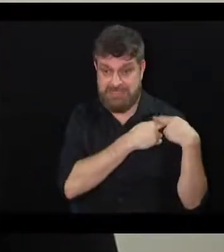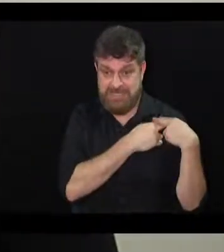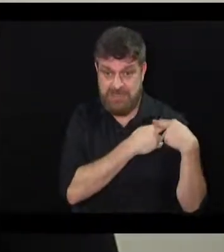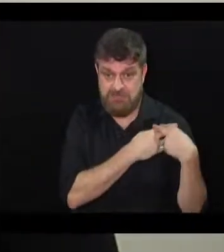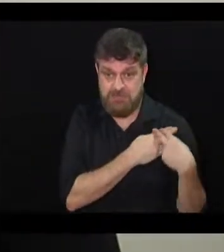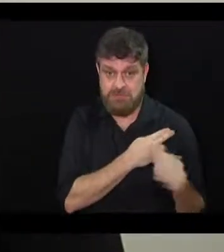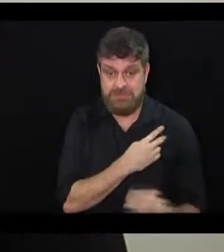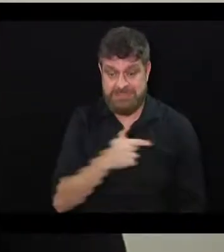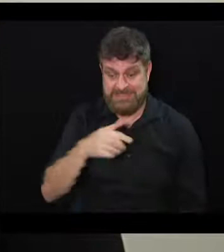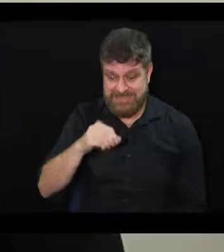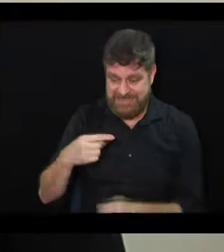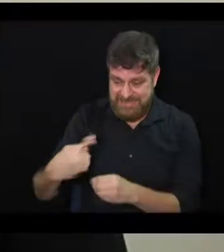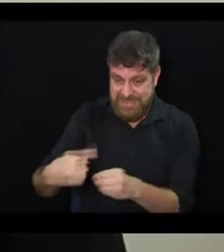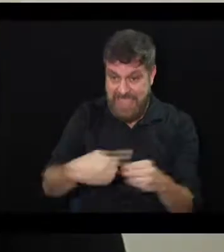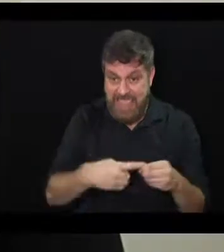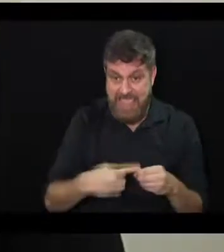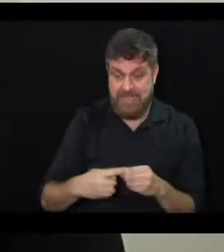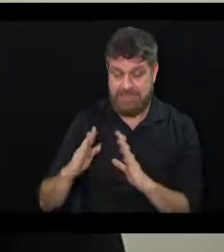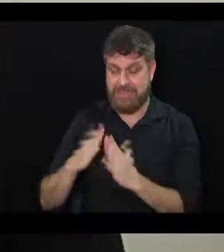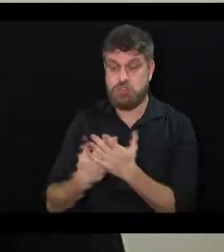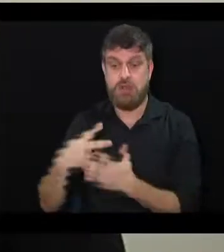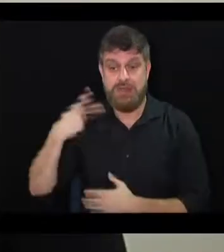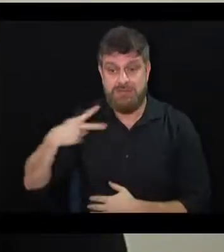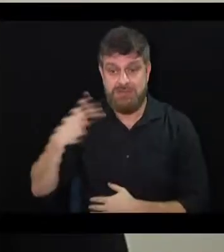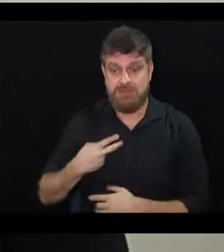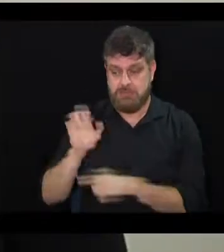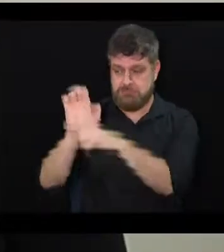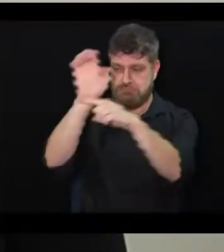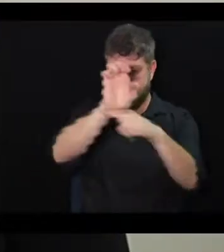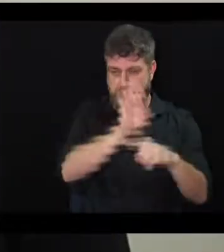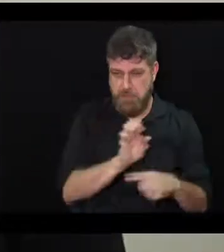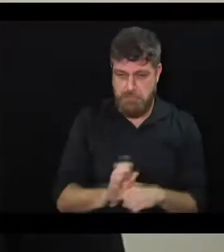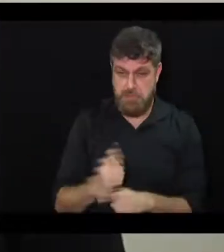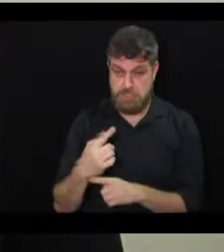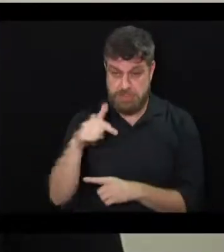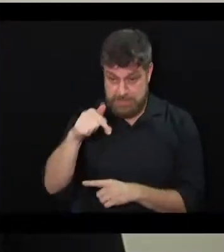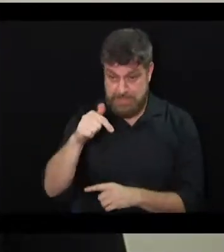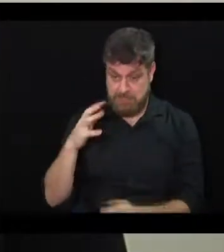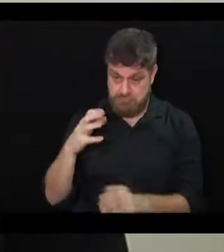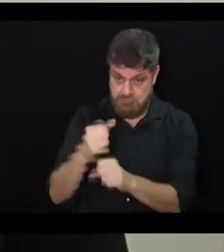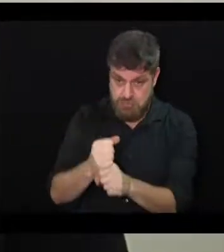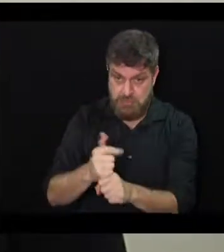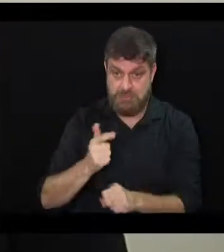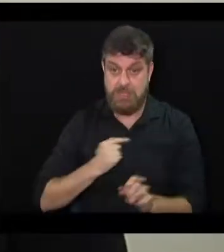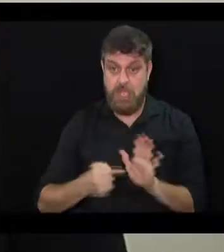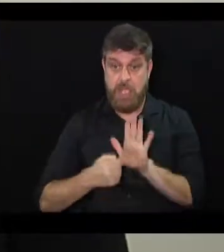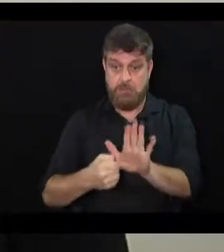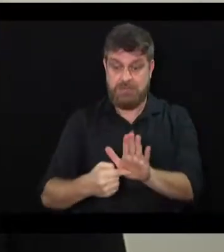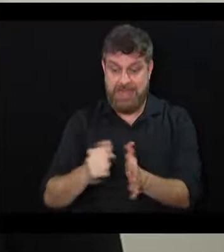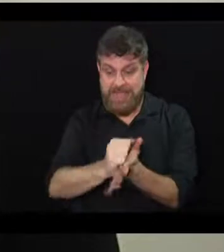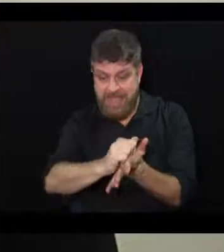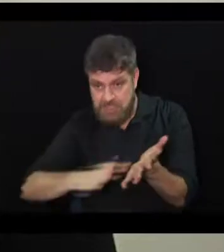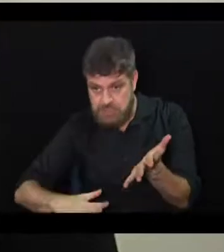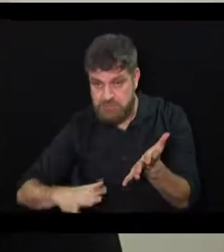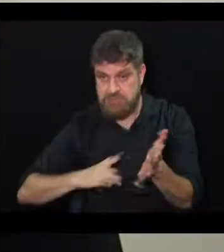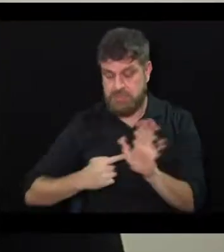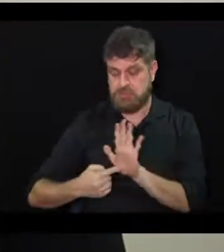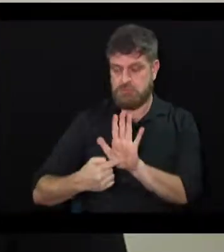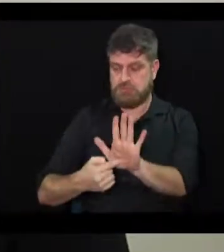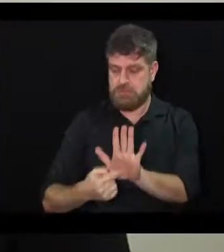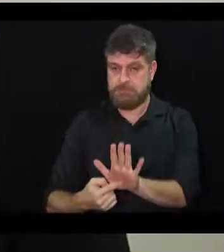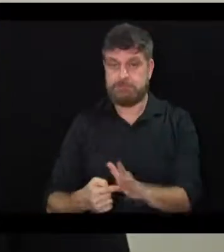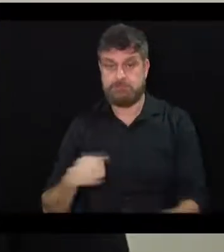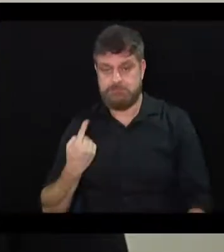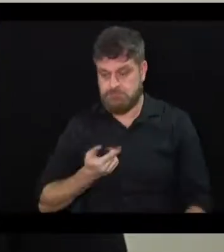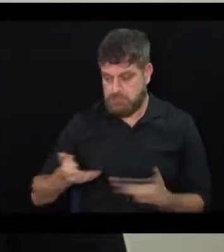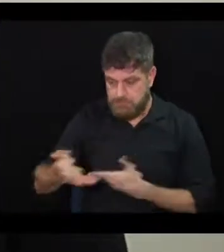da federação. E essas escolas podem colocar nesses encontros as atividades que estão promovendo. E a gente